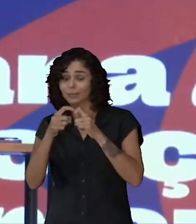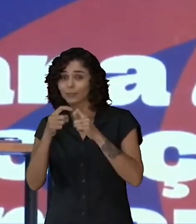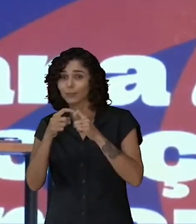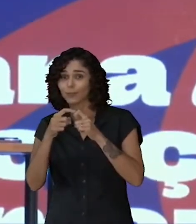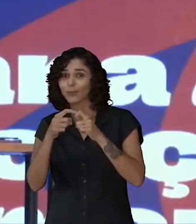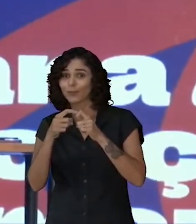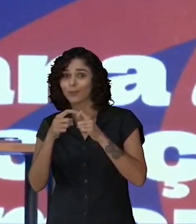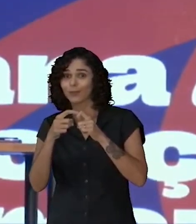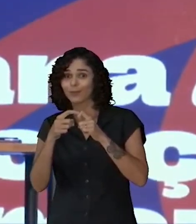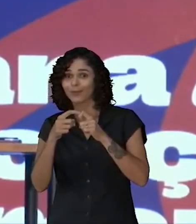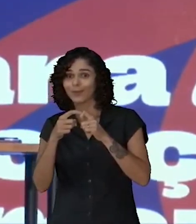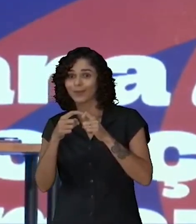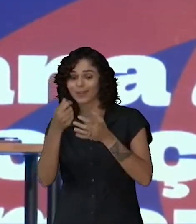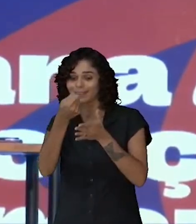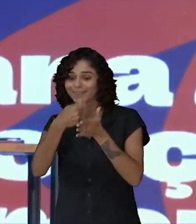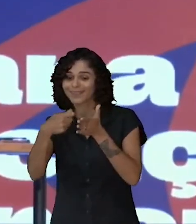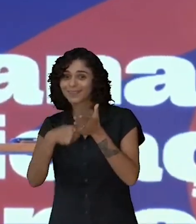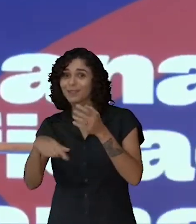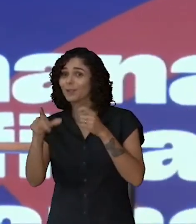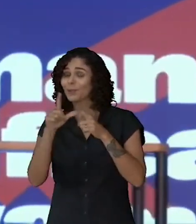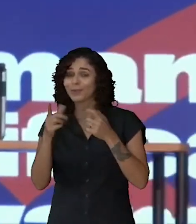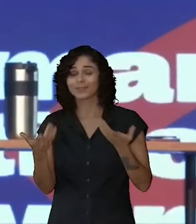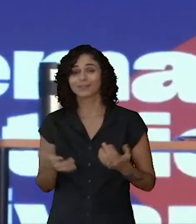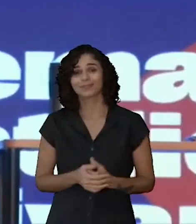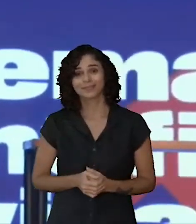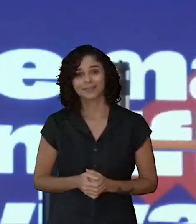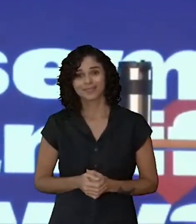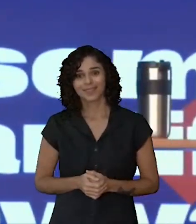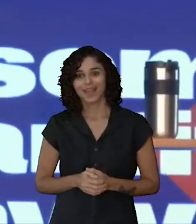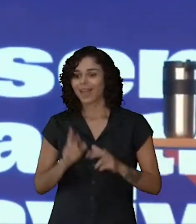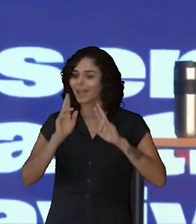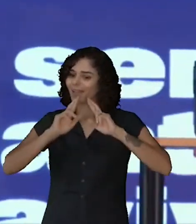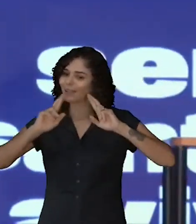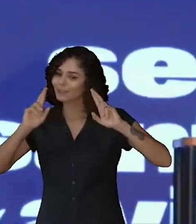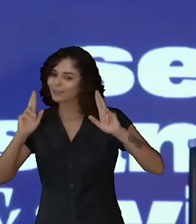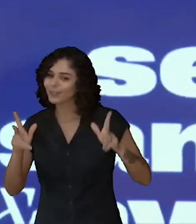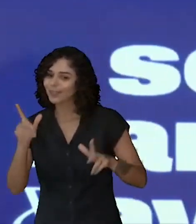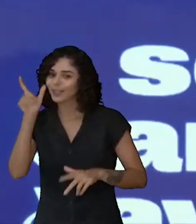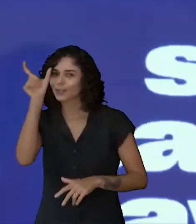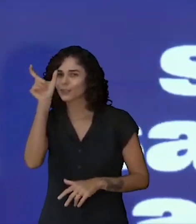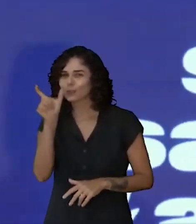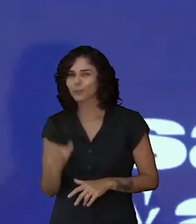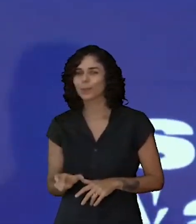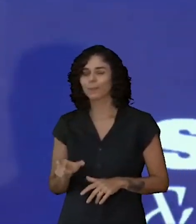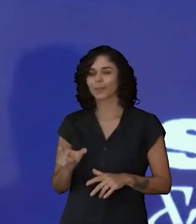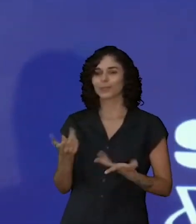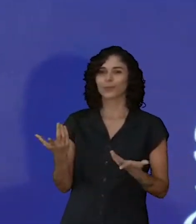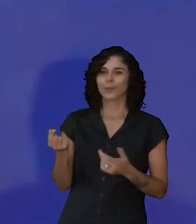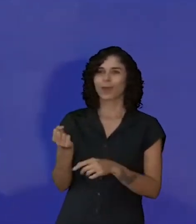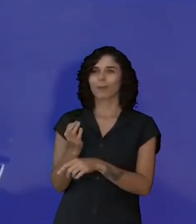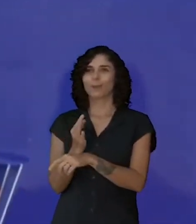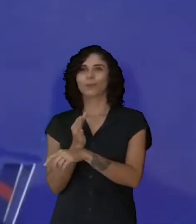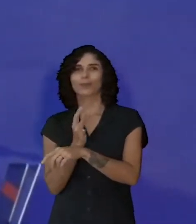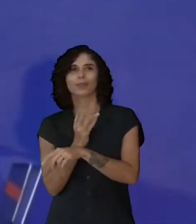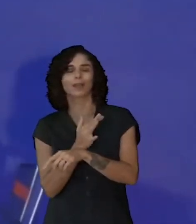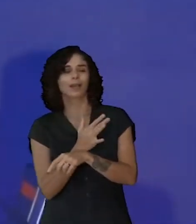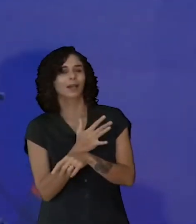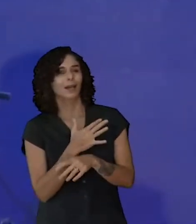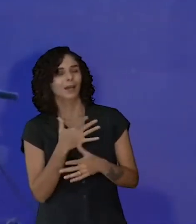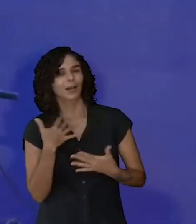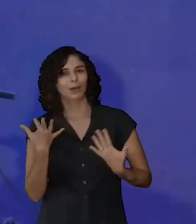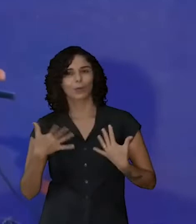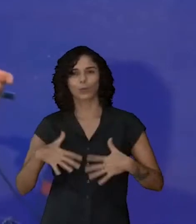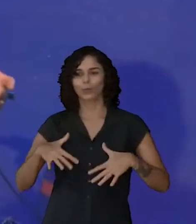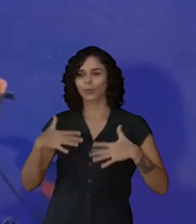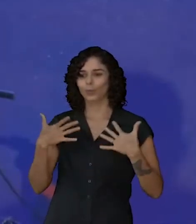É diferente de alguém emocionalmente abalado, que conta um negócio e você